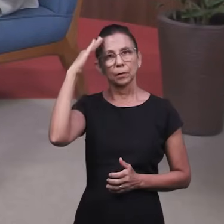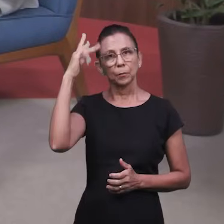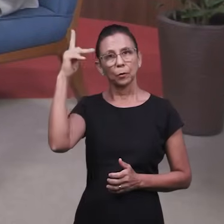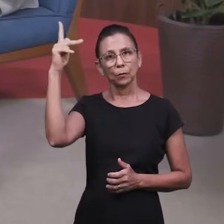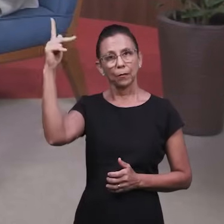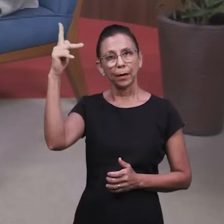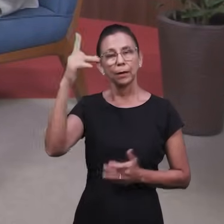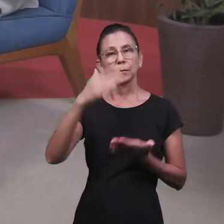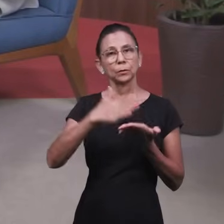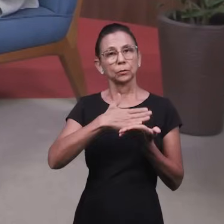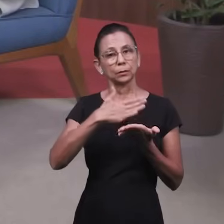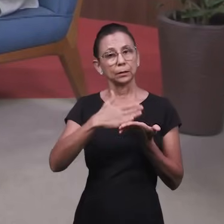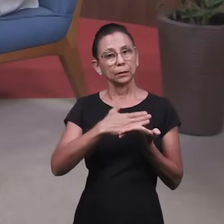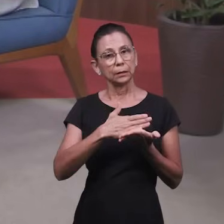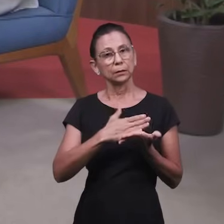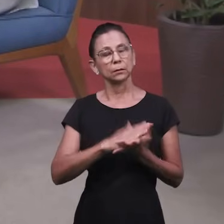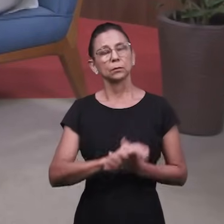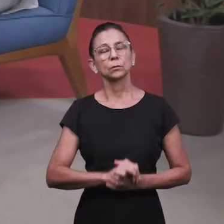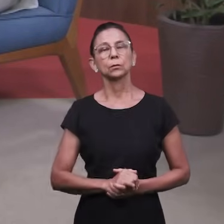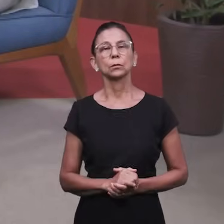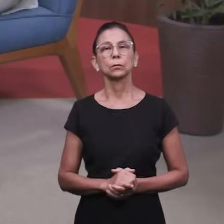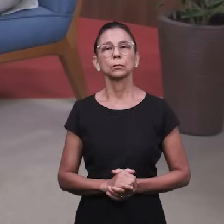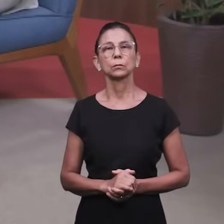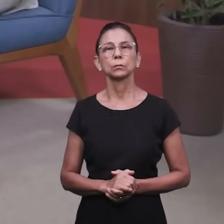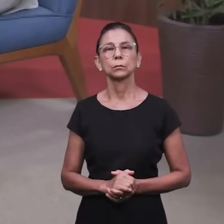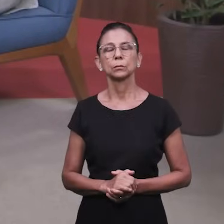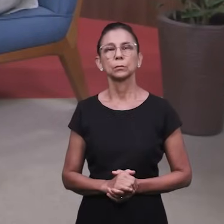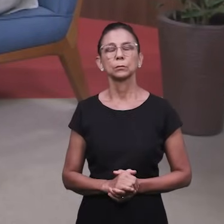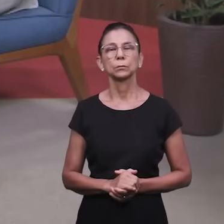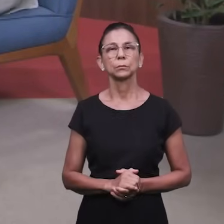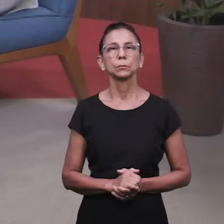ele exatamente direciona